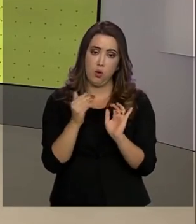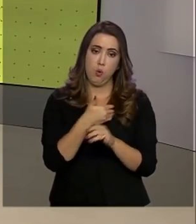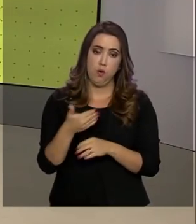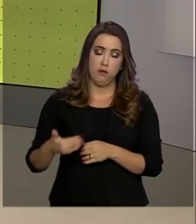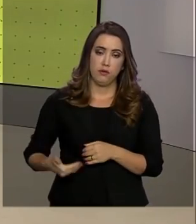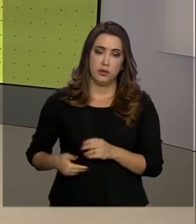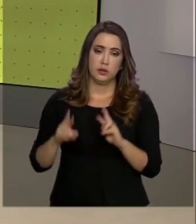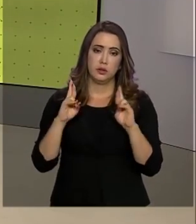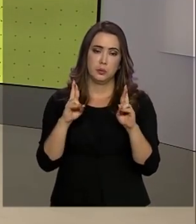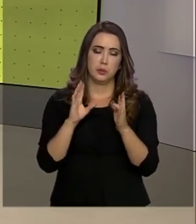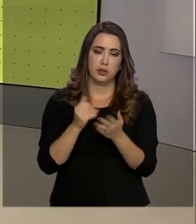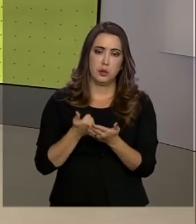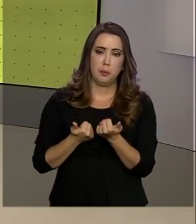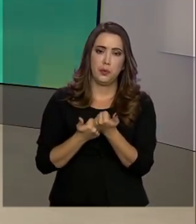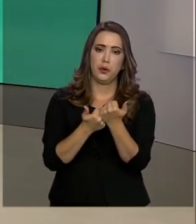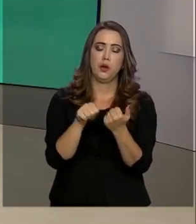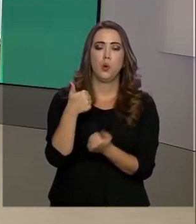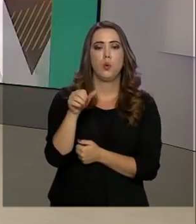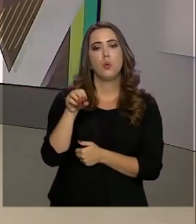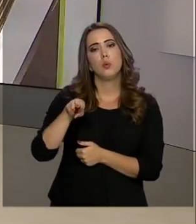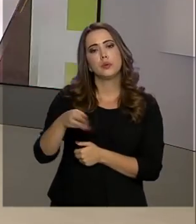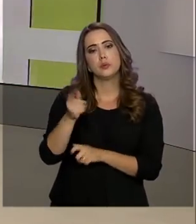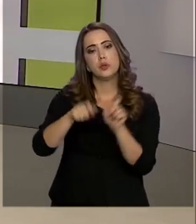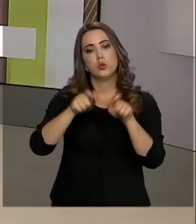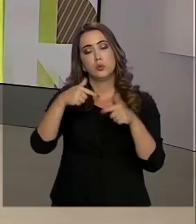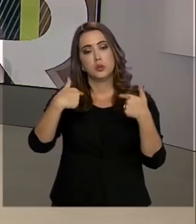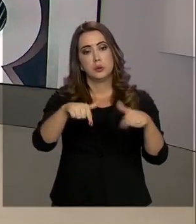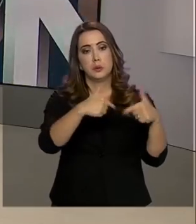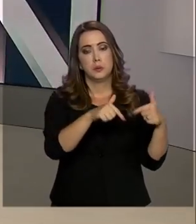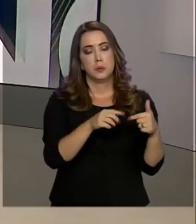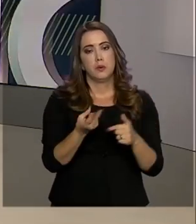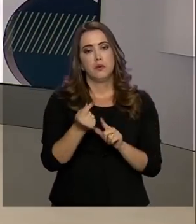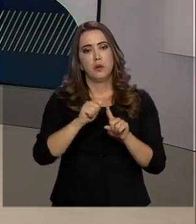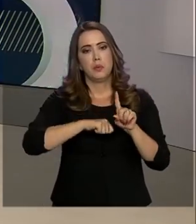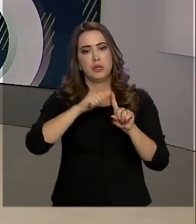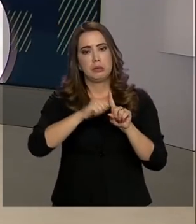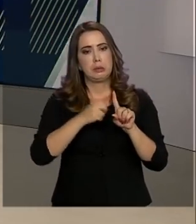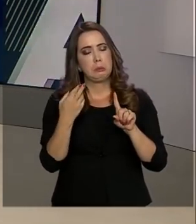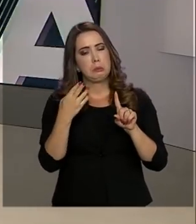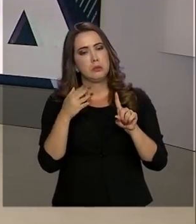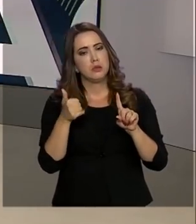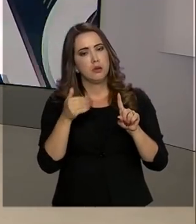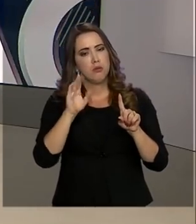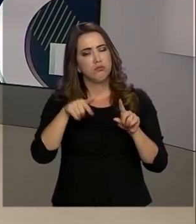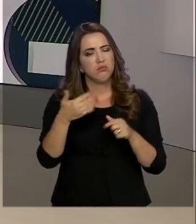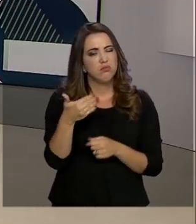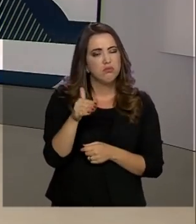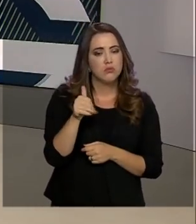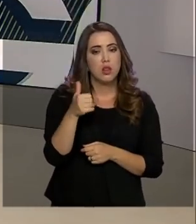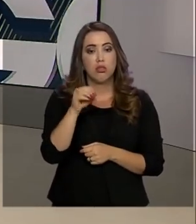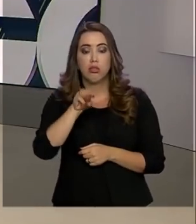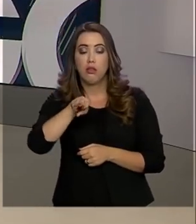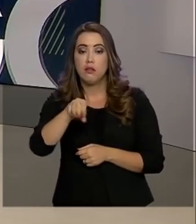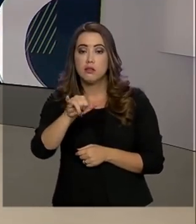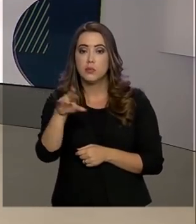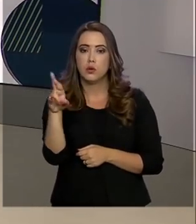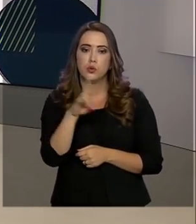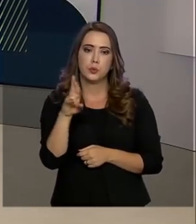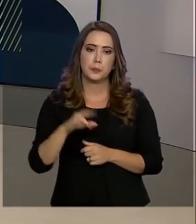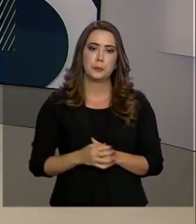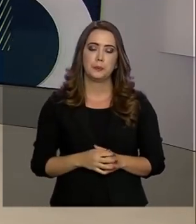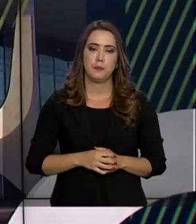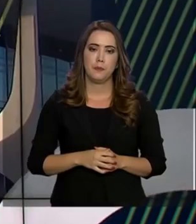beneficiar cerca de 11 milhões de trabalhadores. O custo mensal estimado com a medida é de R$ 10 bilhões.